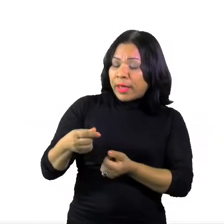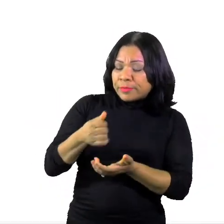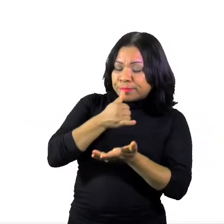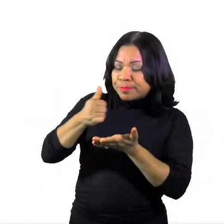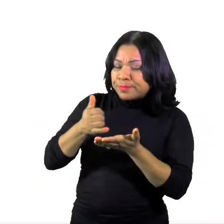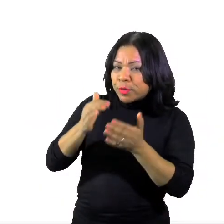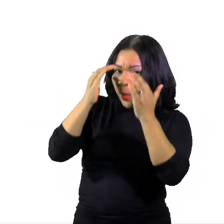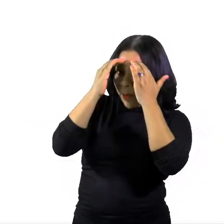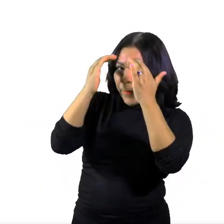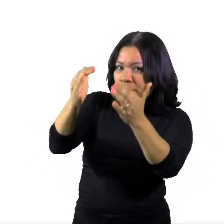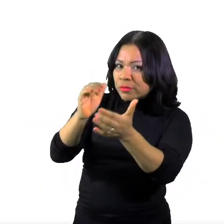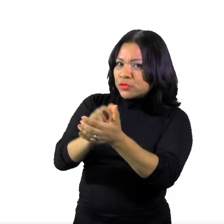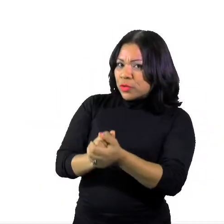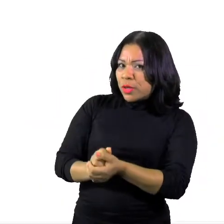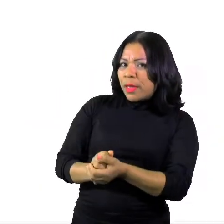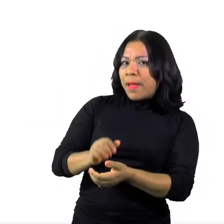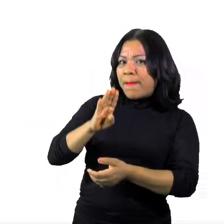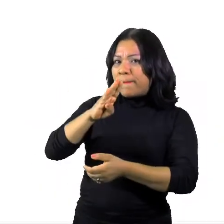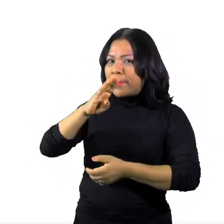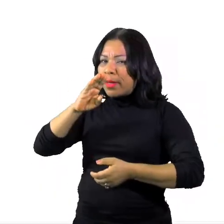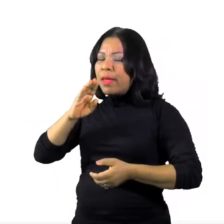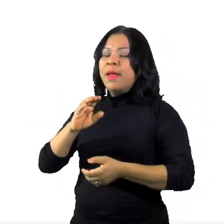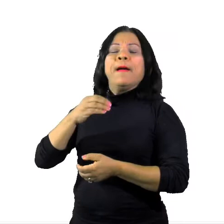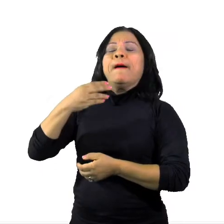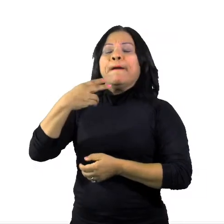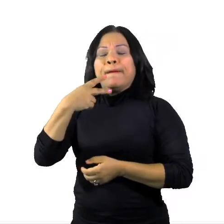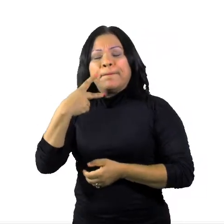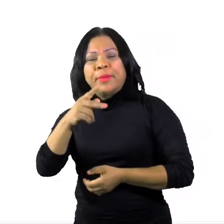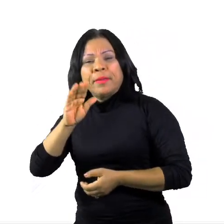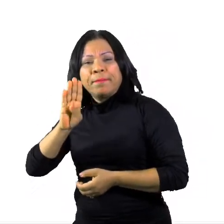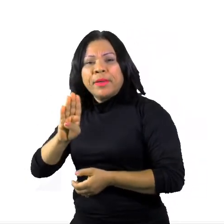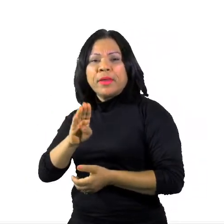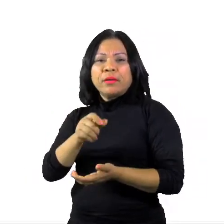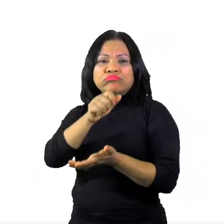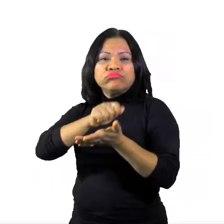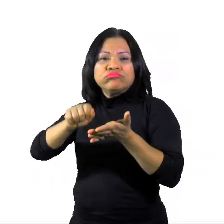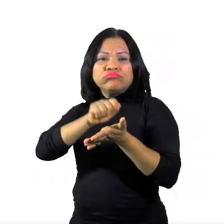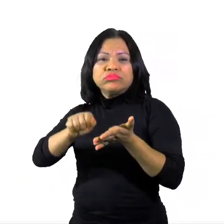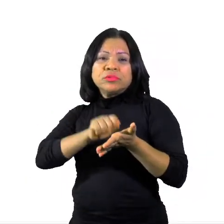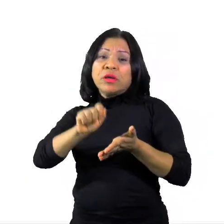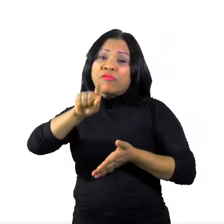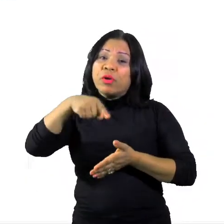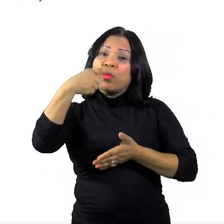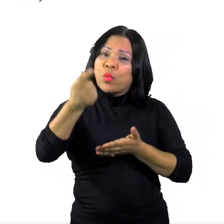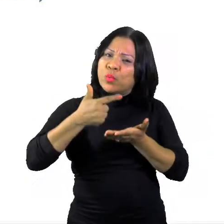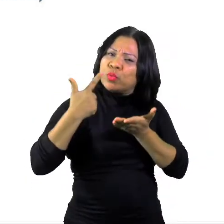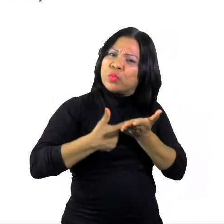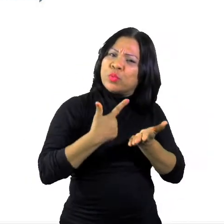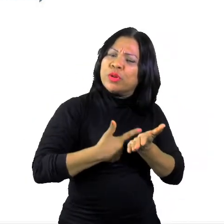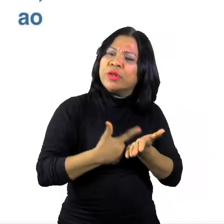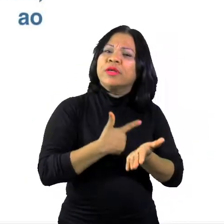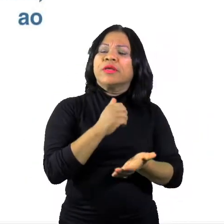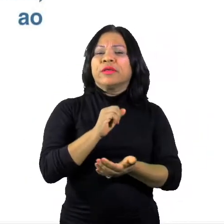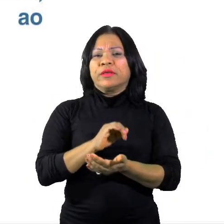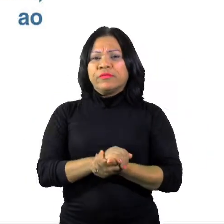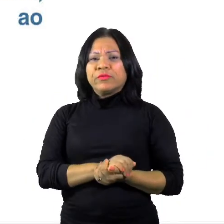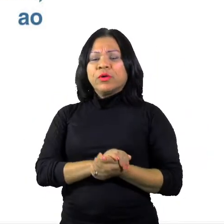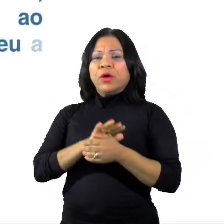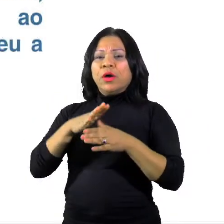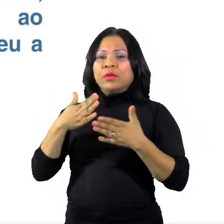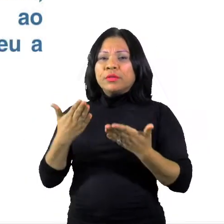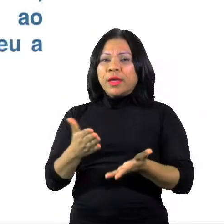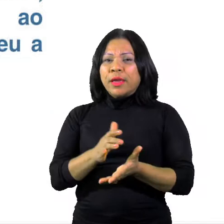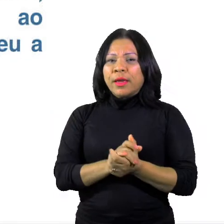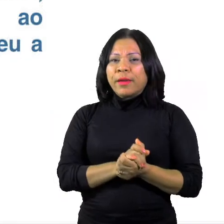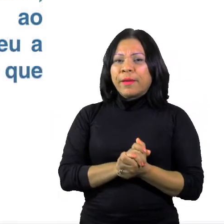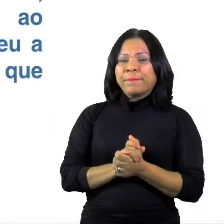escreveu mais 5 livros. Quais foram eles? O Pântano de Sangue, Anjo da Morte, A